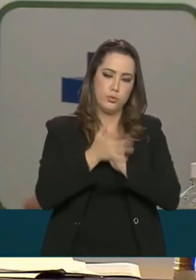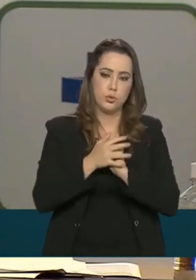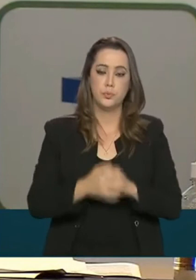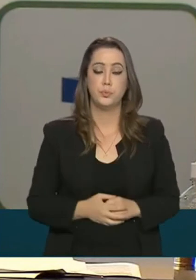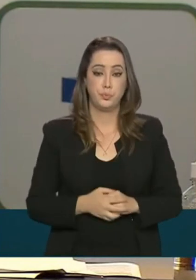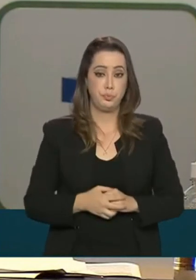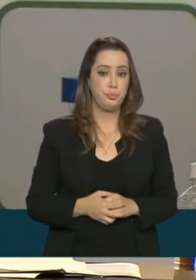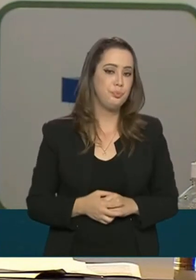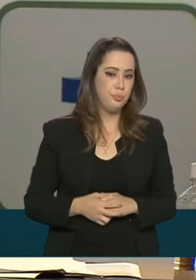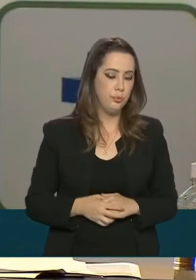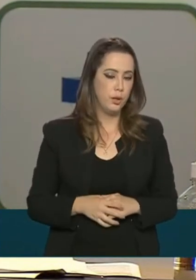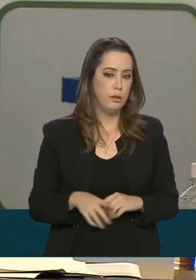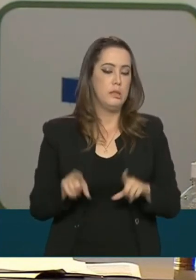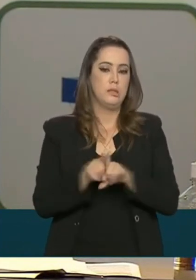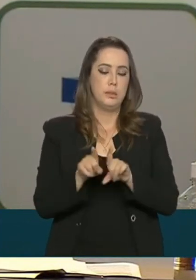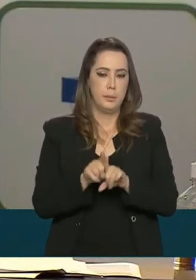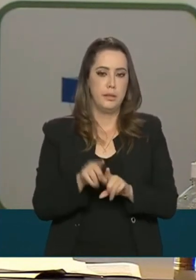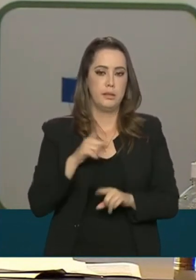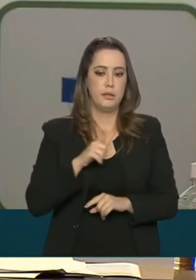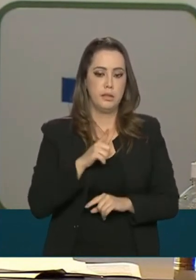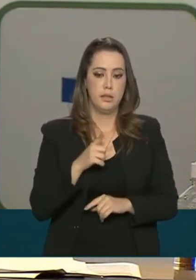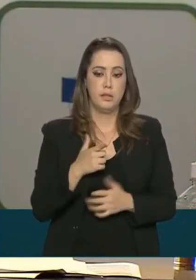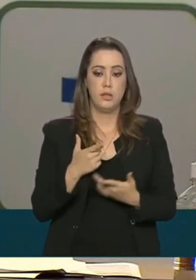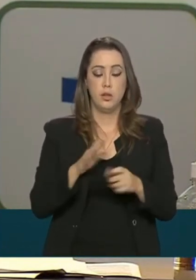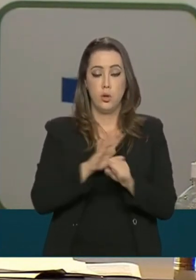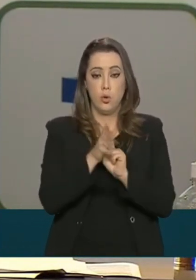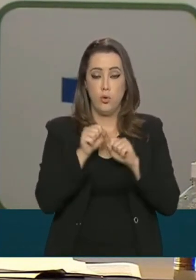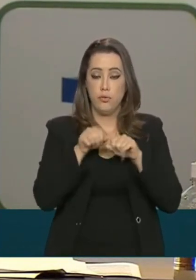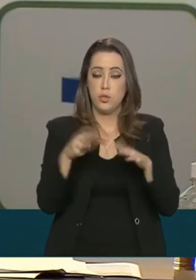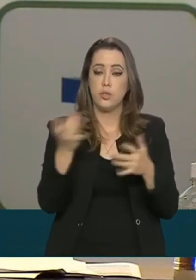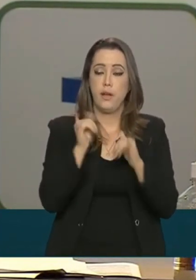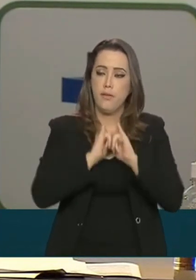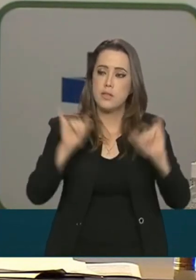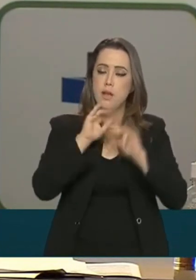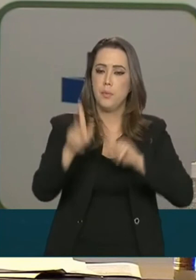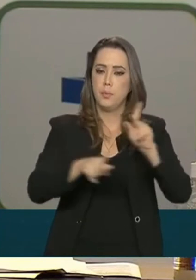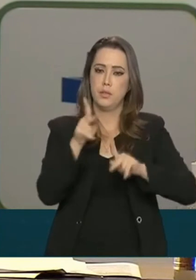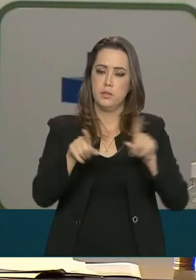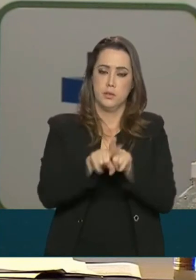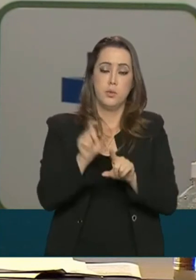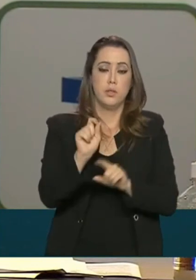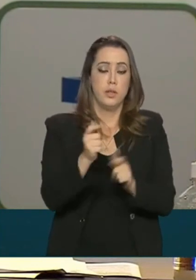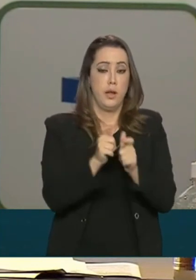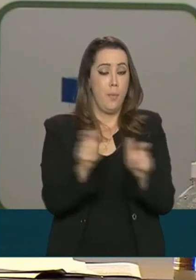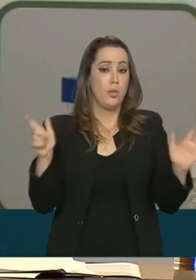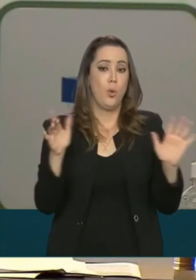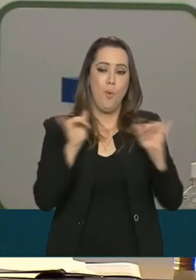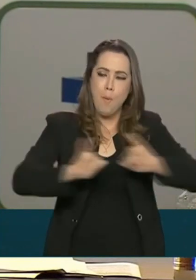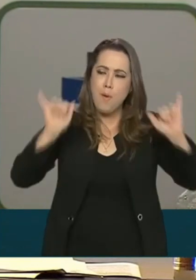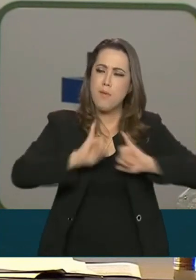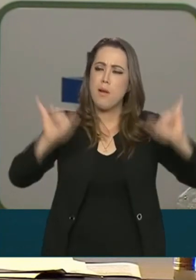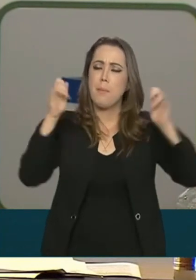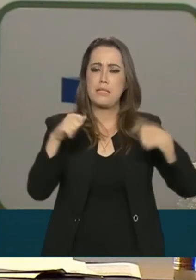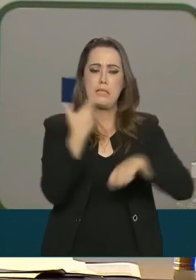Para além da Covid, nós queríamos informar a população que foi ampliado a campanha de vacinação contra a